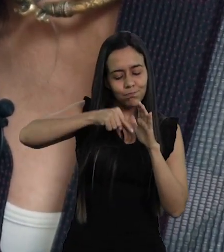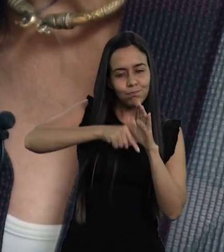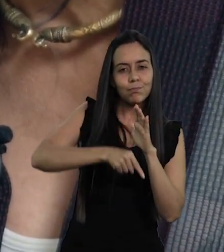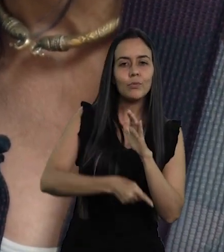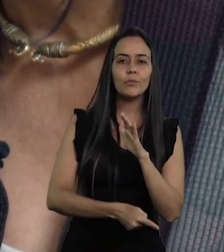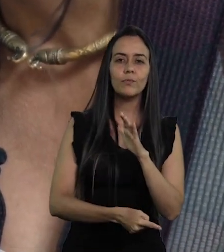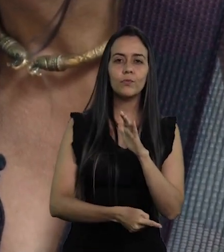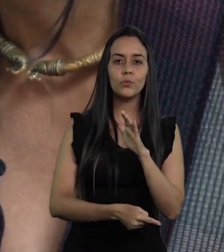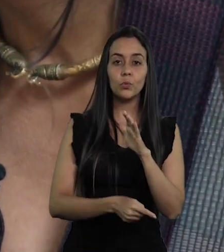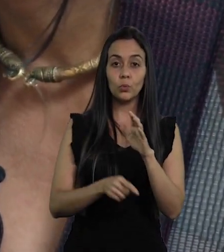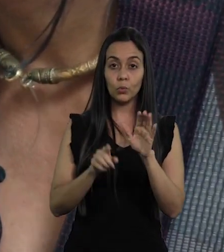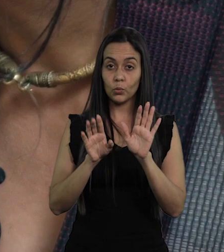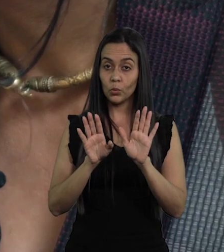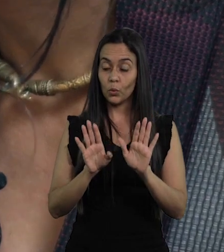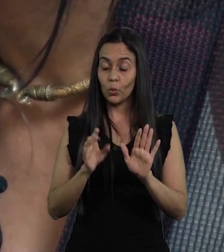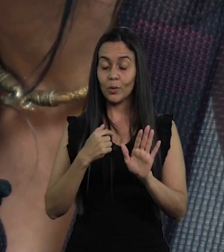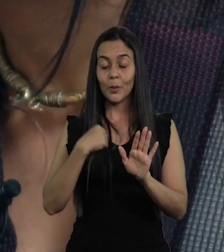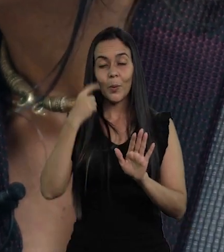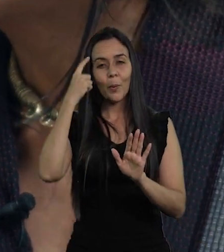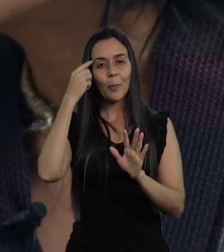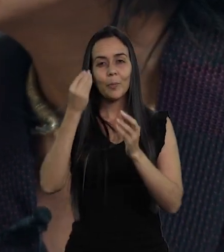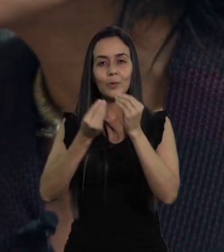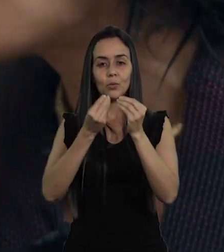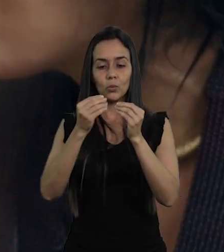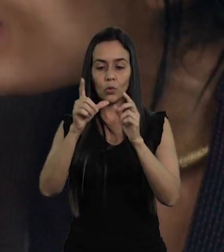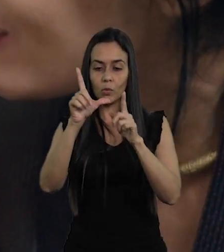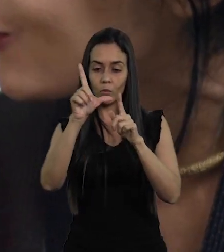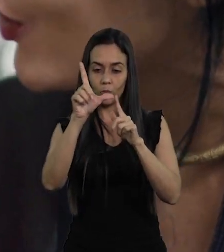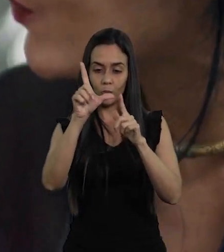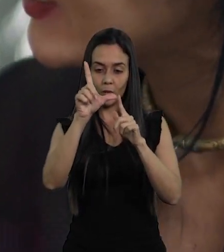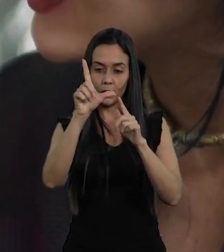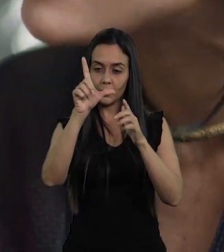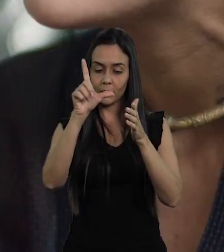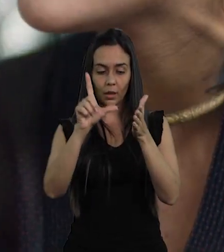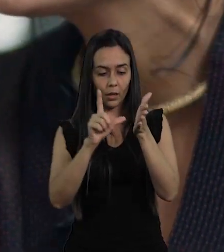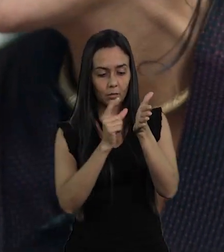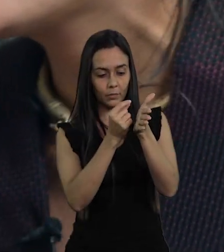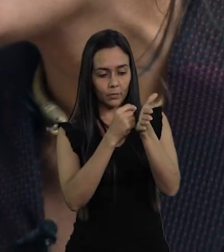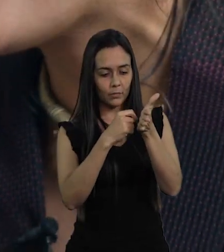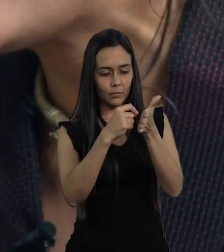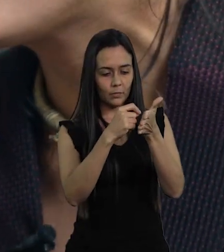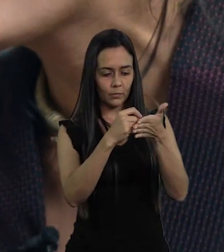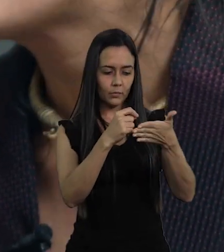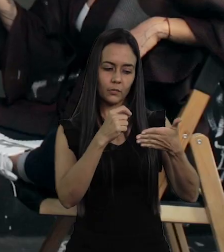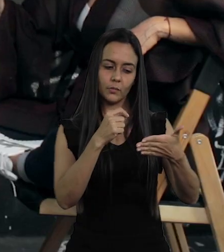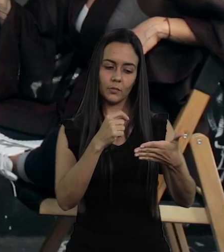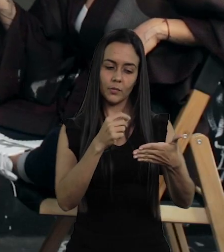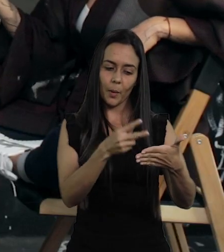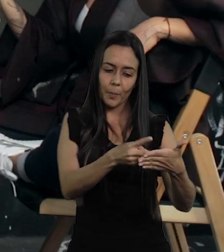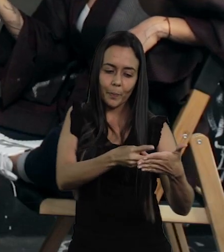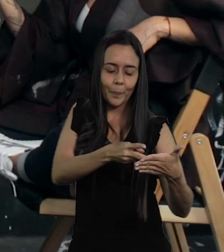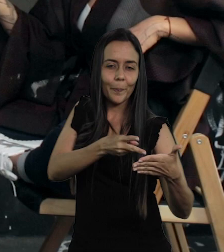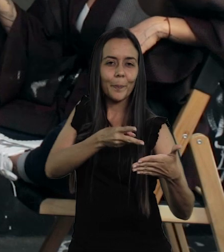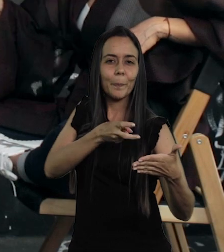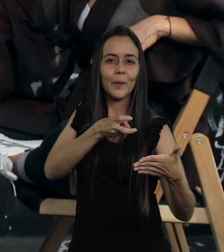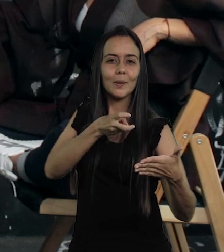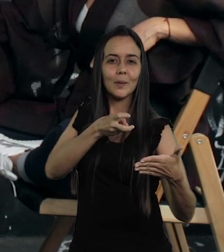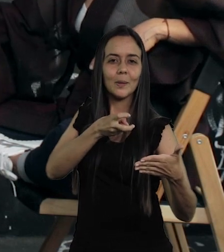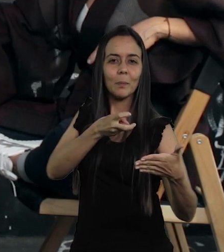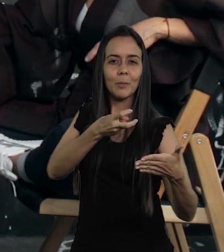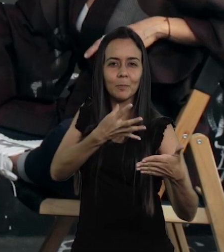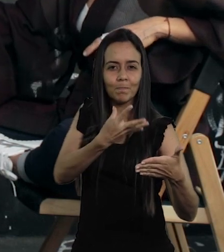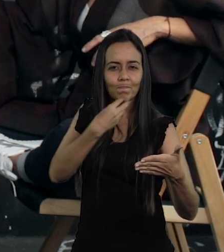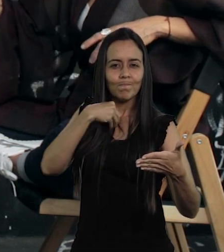ela não ter uma forma de ser lida verbalmente ou entendida racionalmente, que ela pode abraçar todas